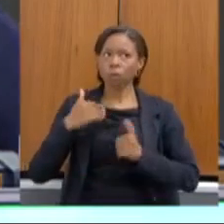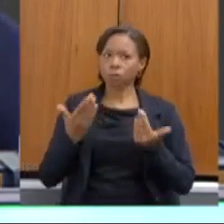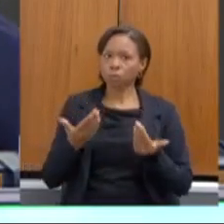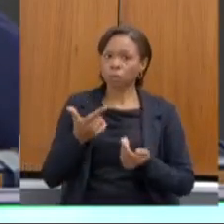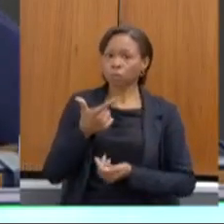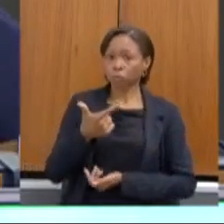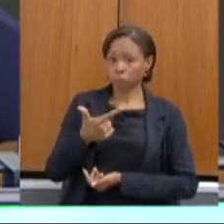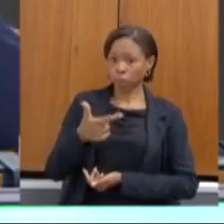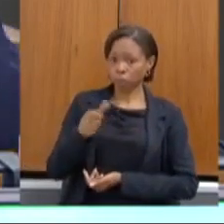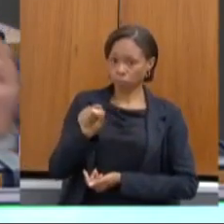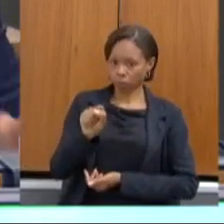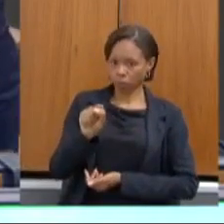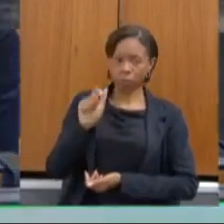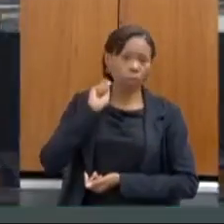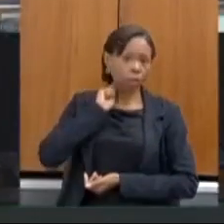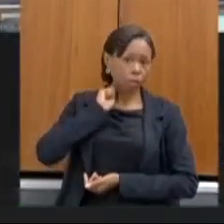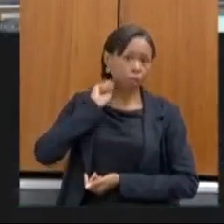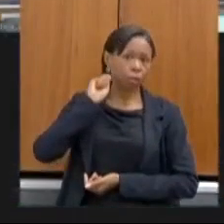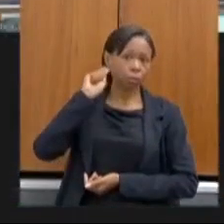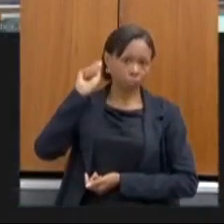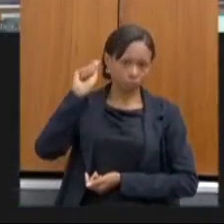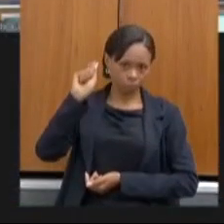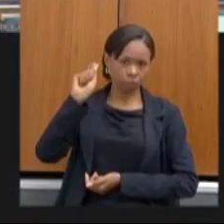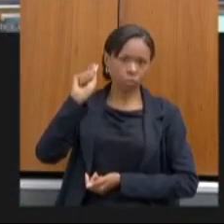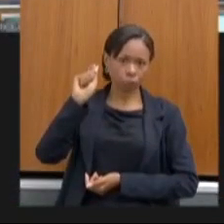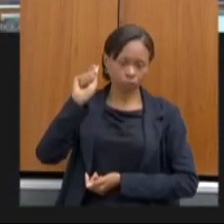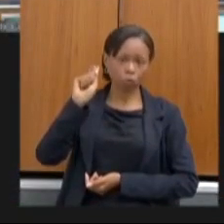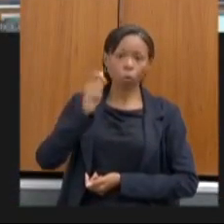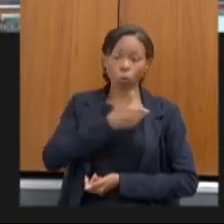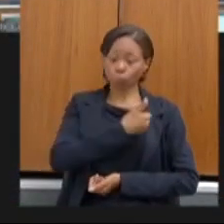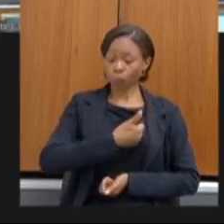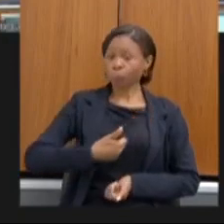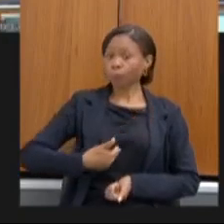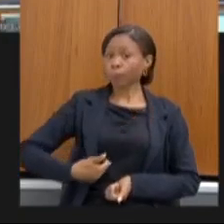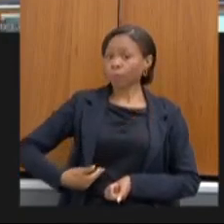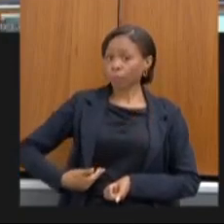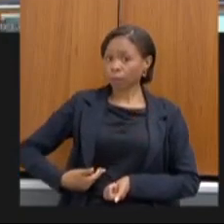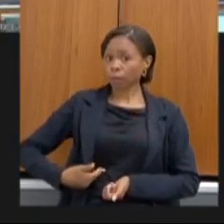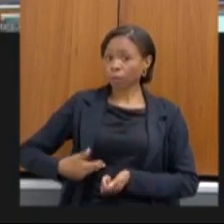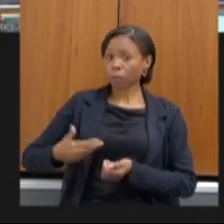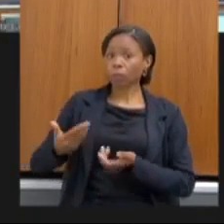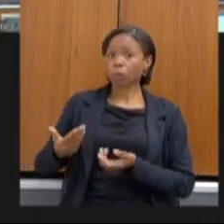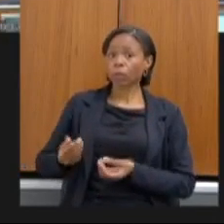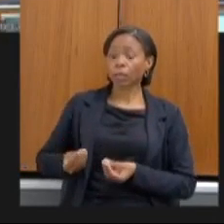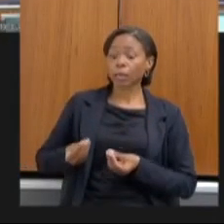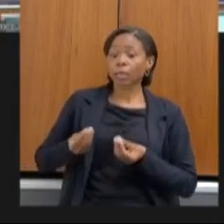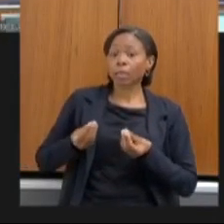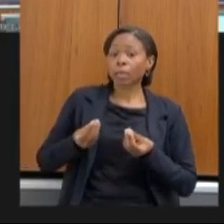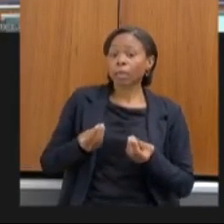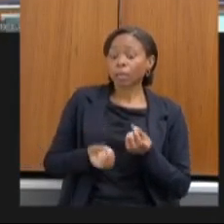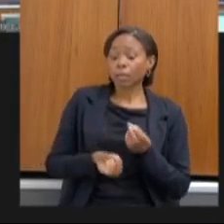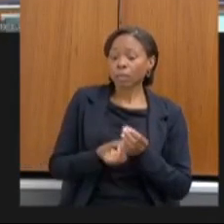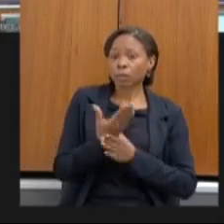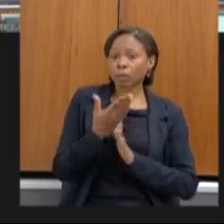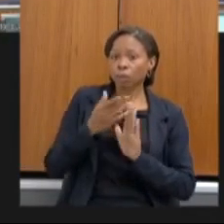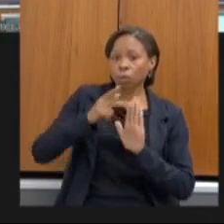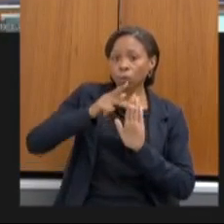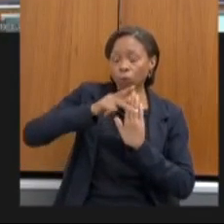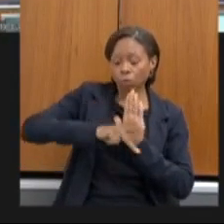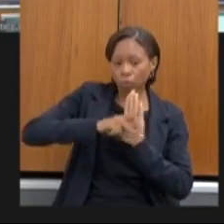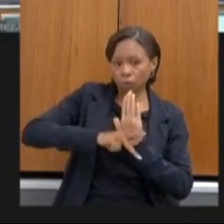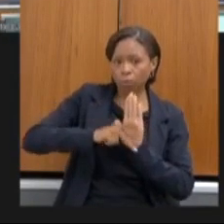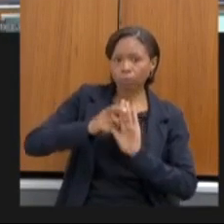um mês após a deliberação 17 o governo trouxe um Minas consciente